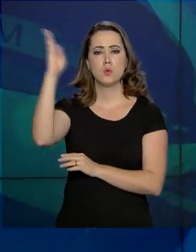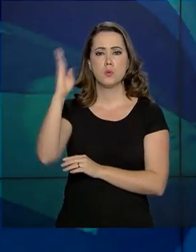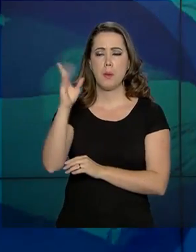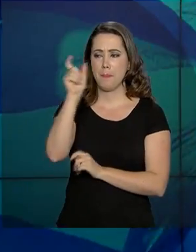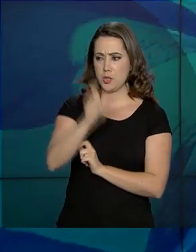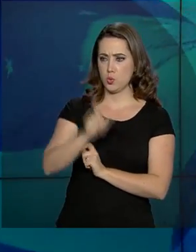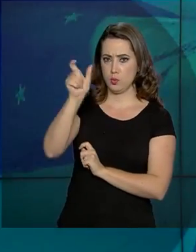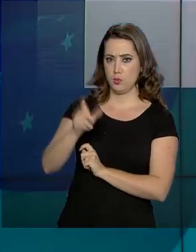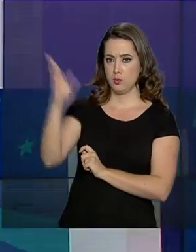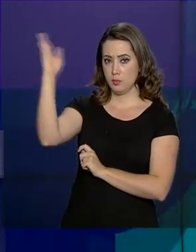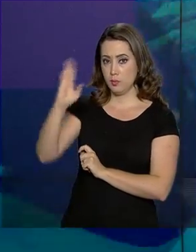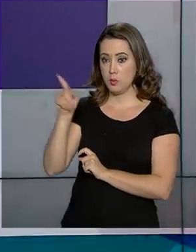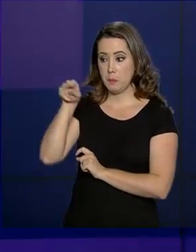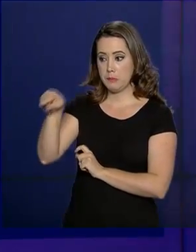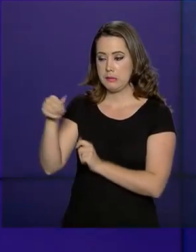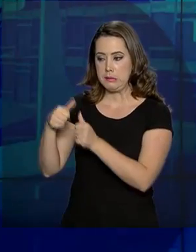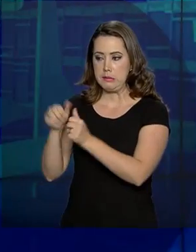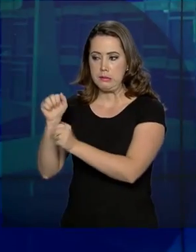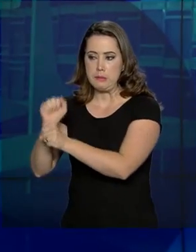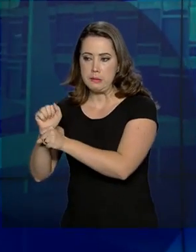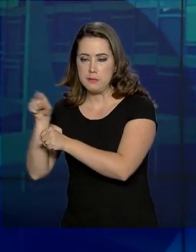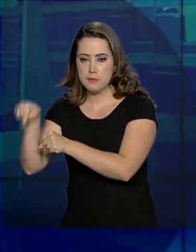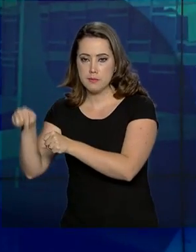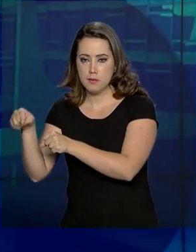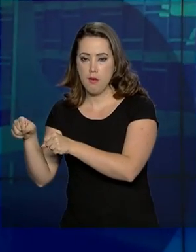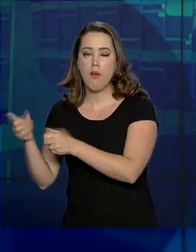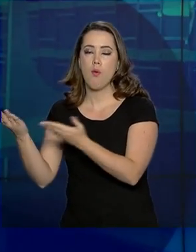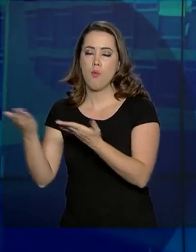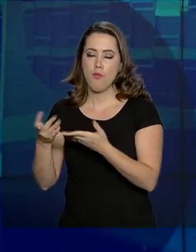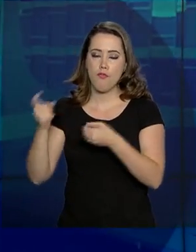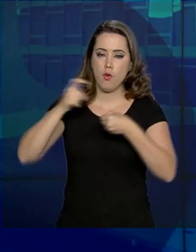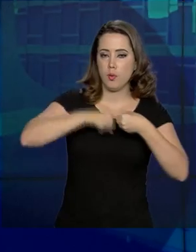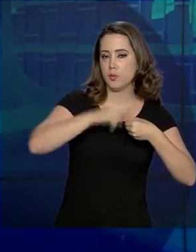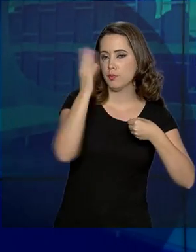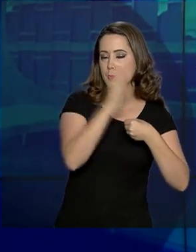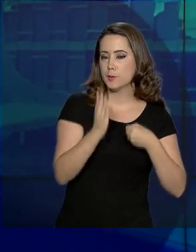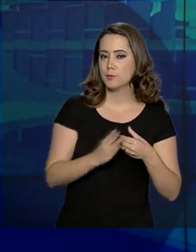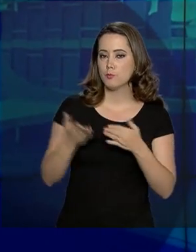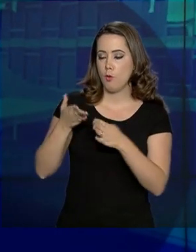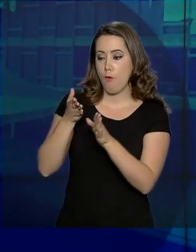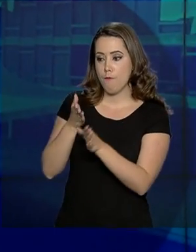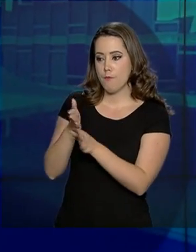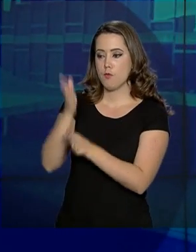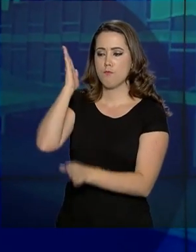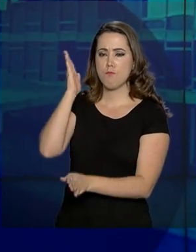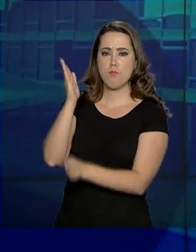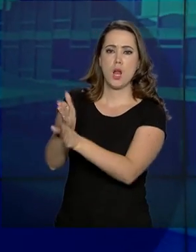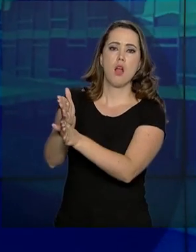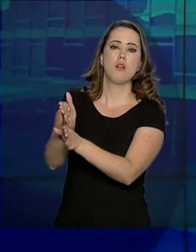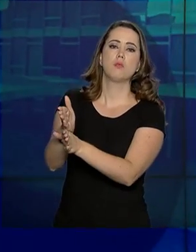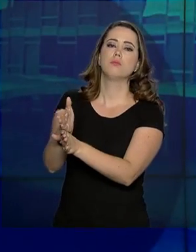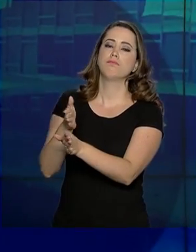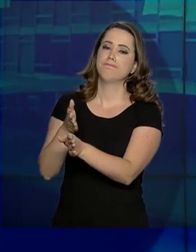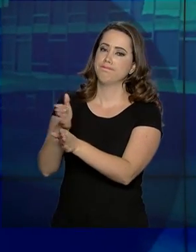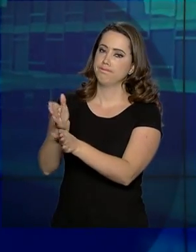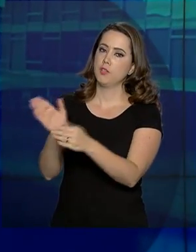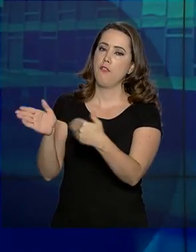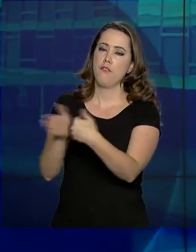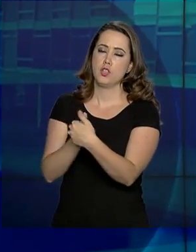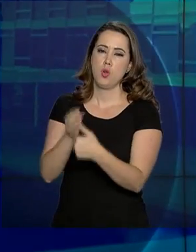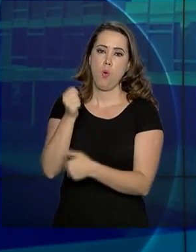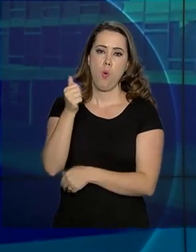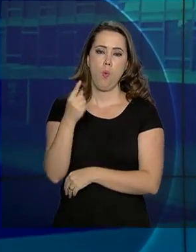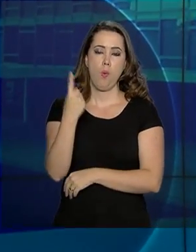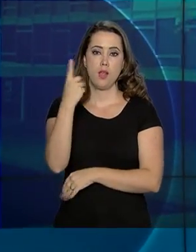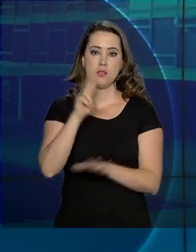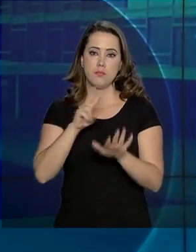brasileiros que estavam retidos na Venezuela conseguiram voltar ao Brasil. A fronteira dos dois países está fechada há